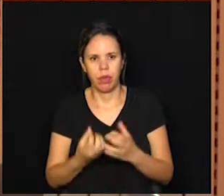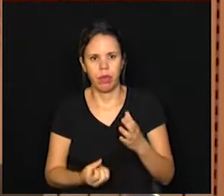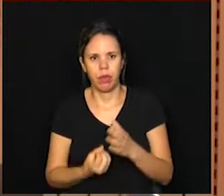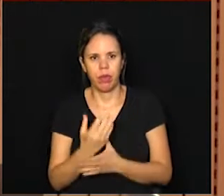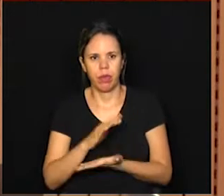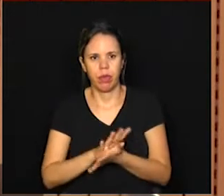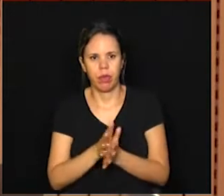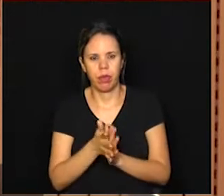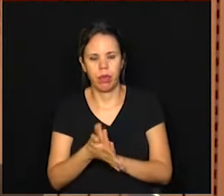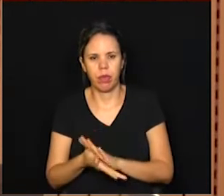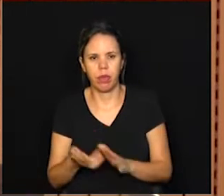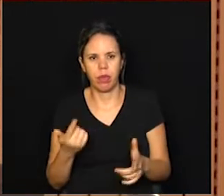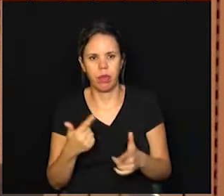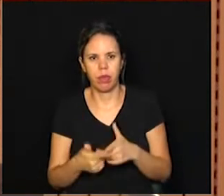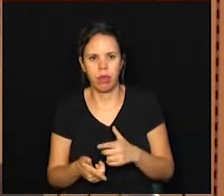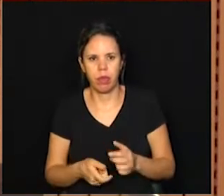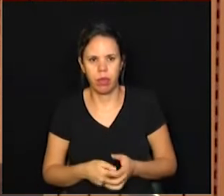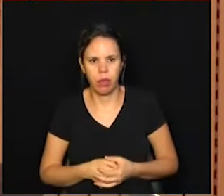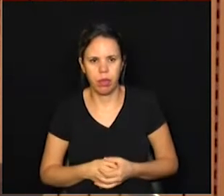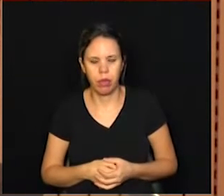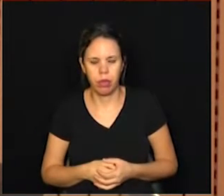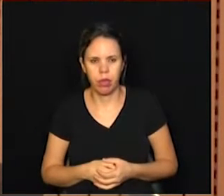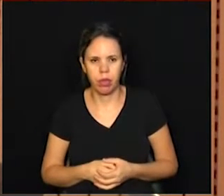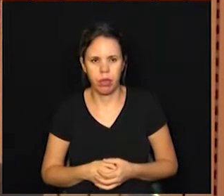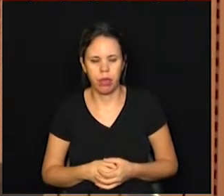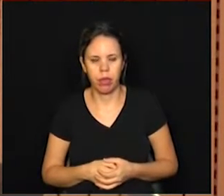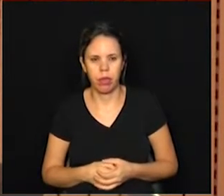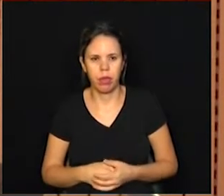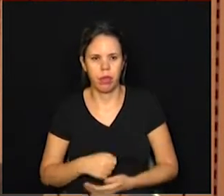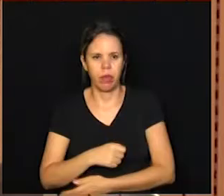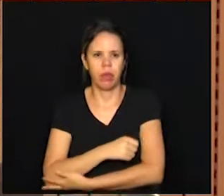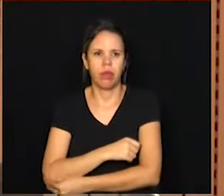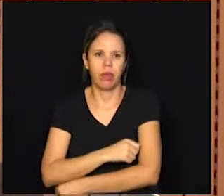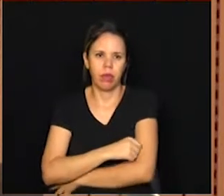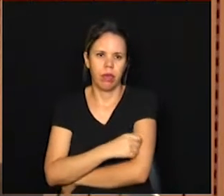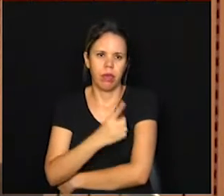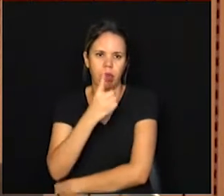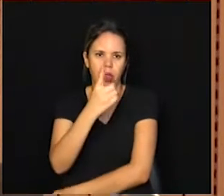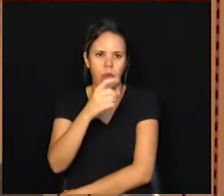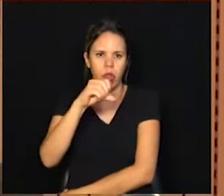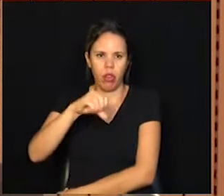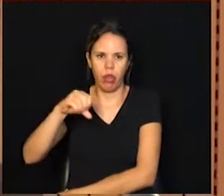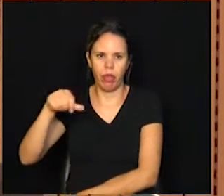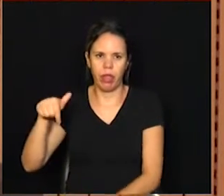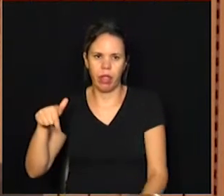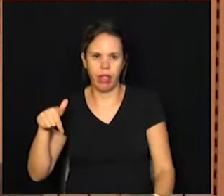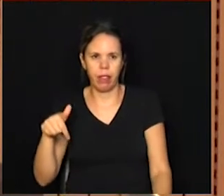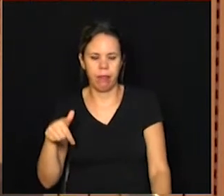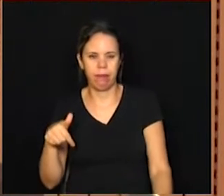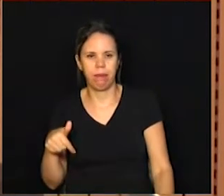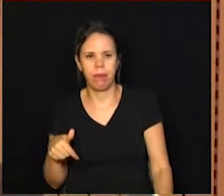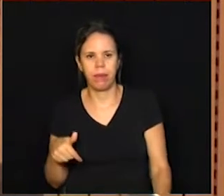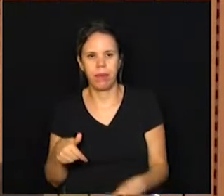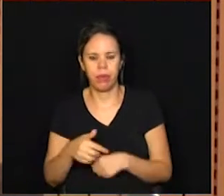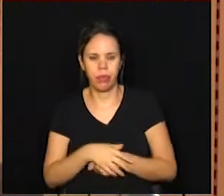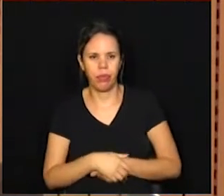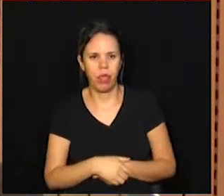minado, e acabou que, em 1997, na véspera